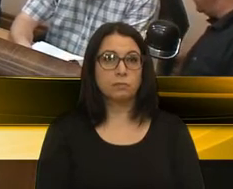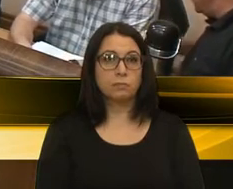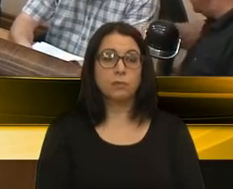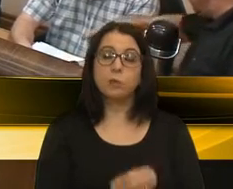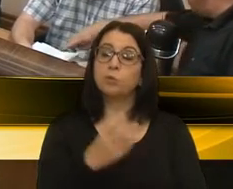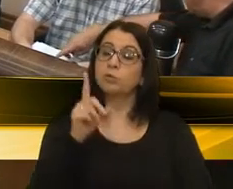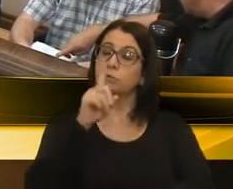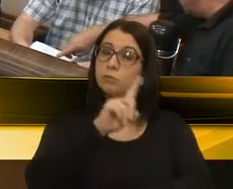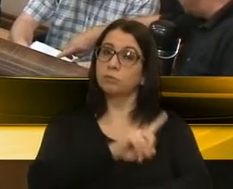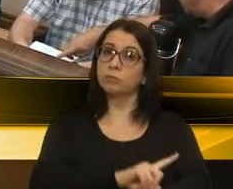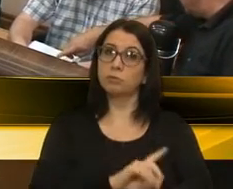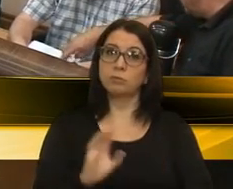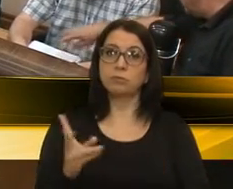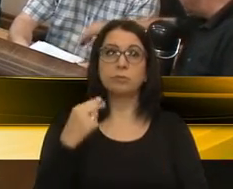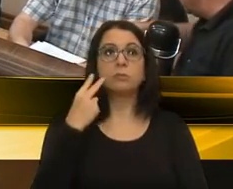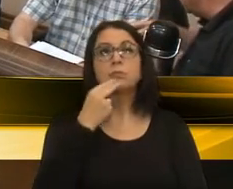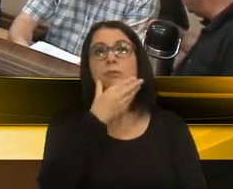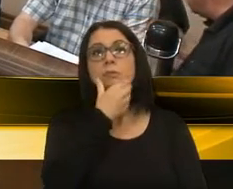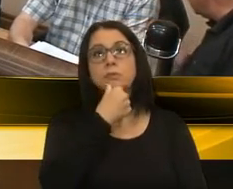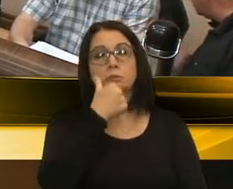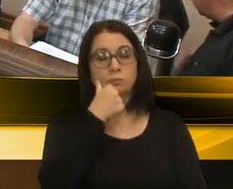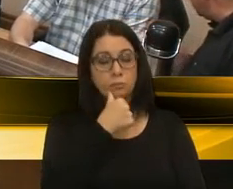Bom dia, senhoras e senhores vereadores.